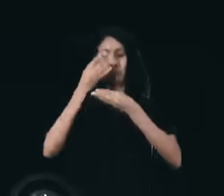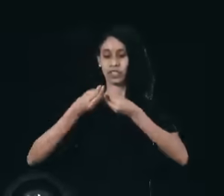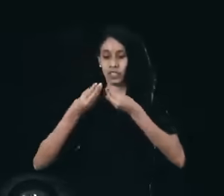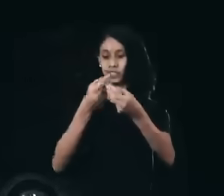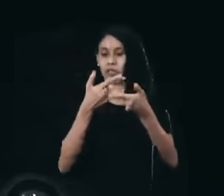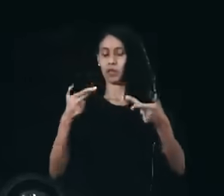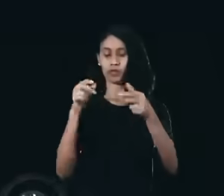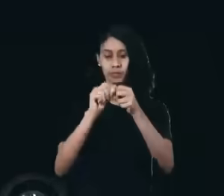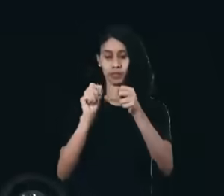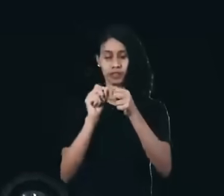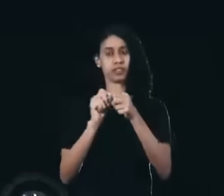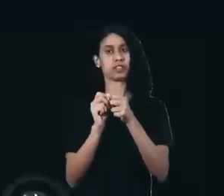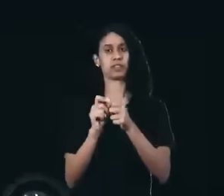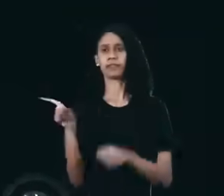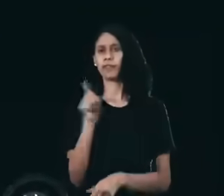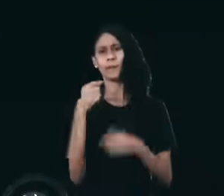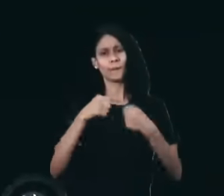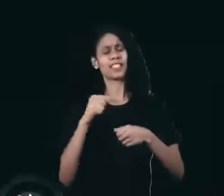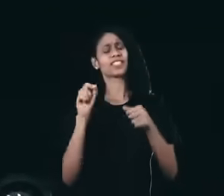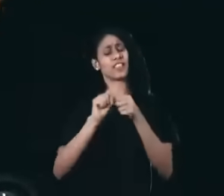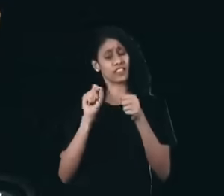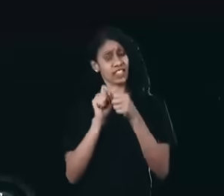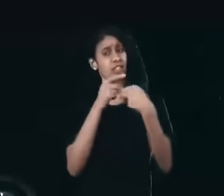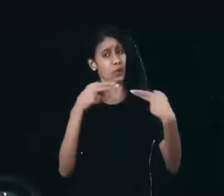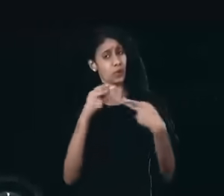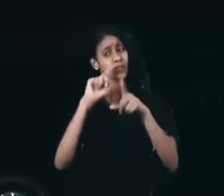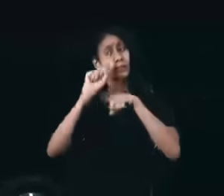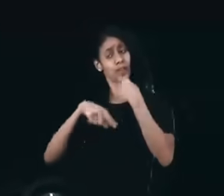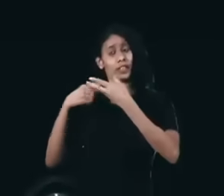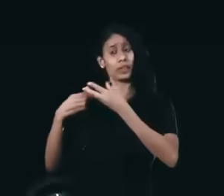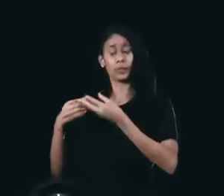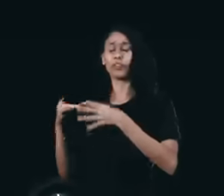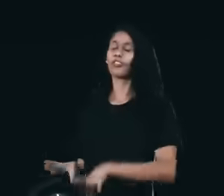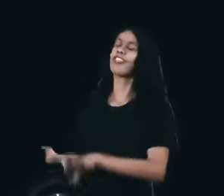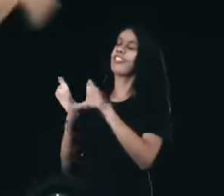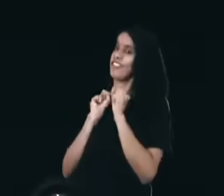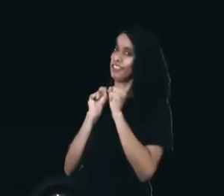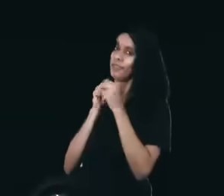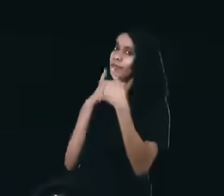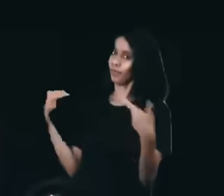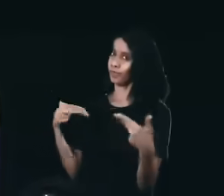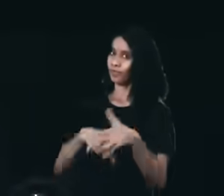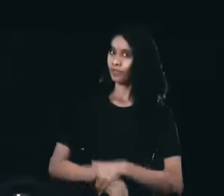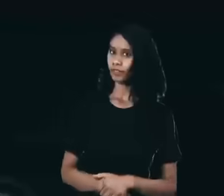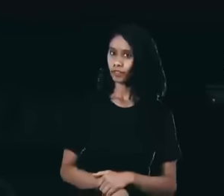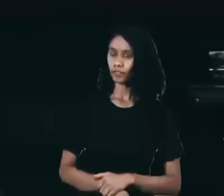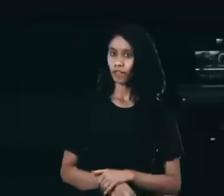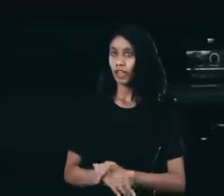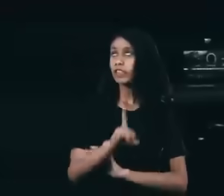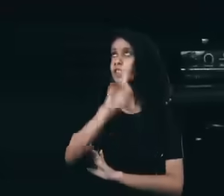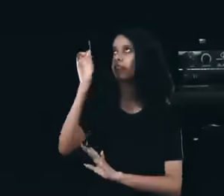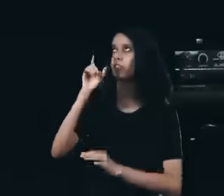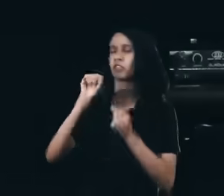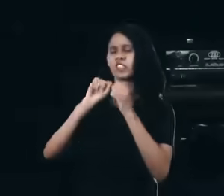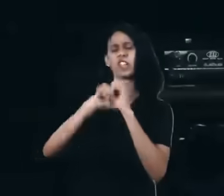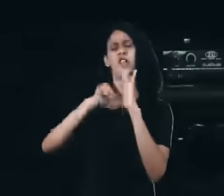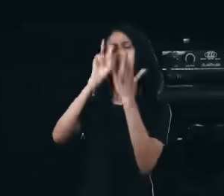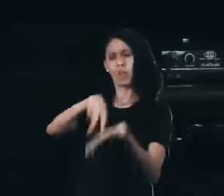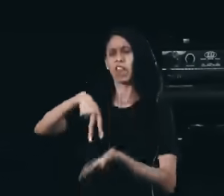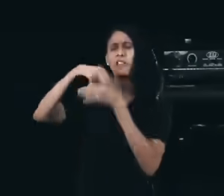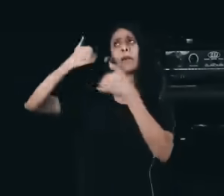atitude, quando, na verdade, você precisa ter atitude para poder receber alguma coisa. Ah, mas quando Deus me levantar e me